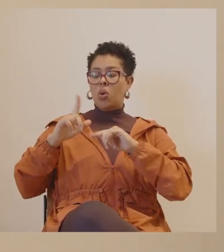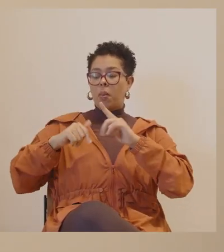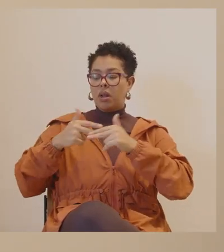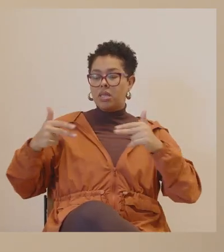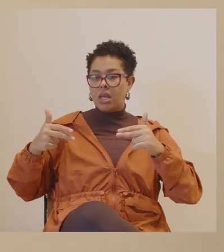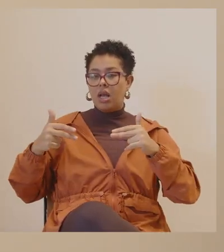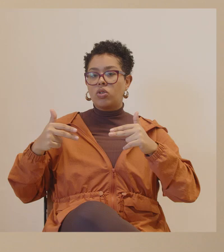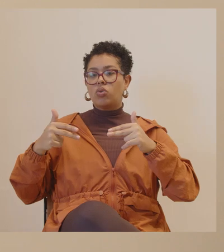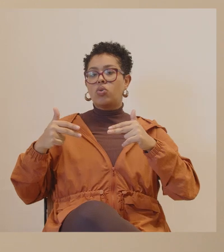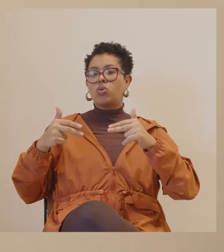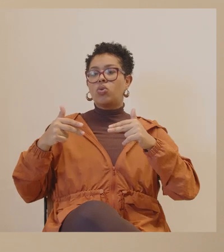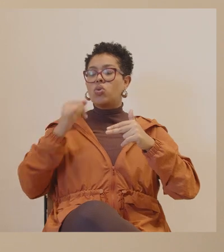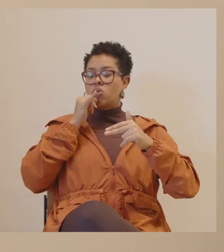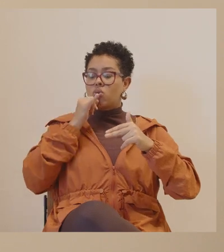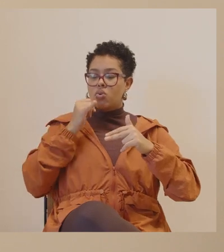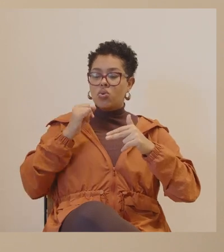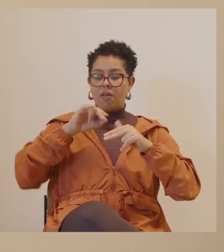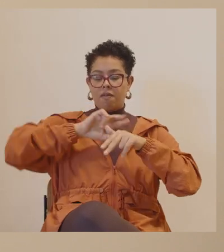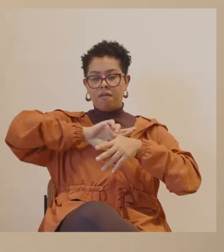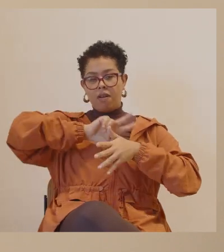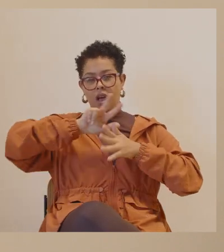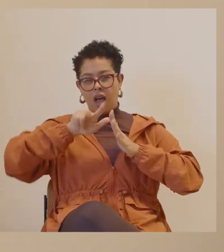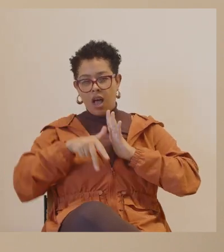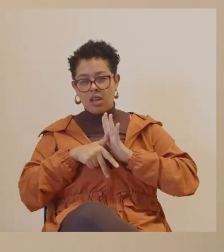objetos, cerâmica,